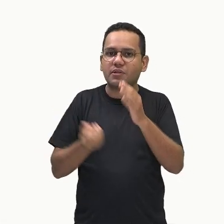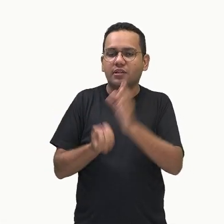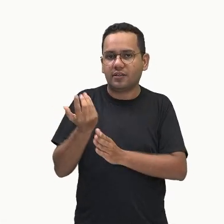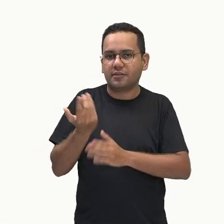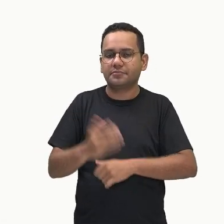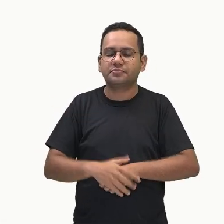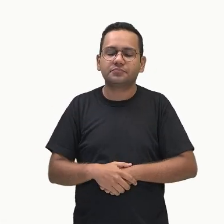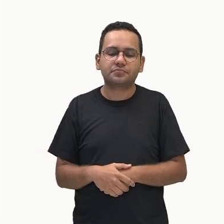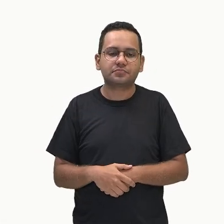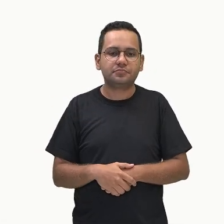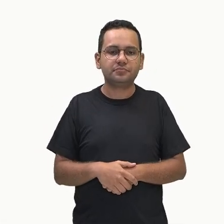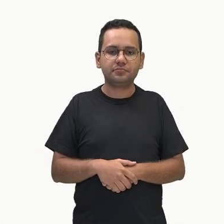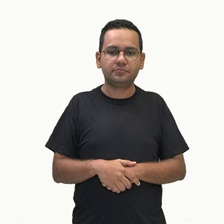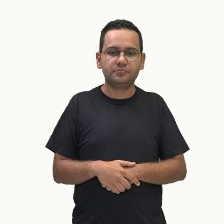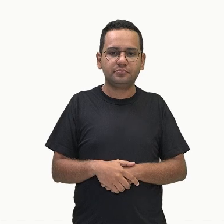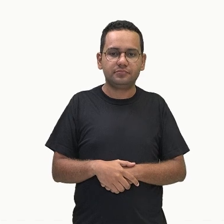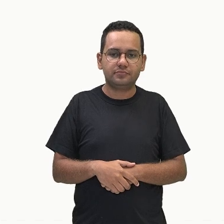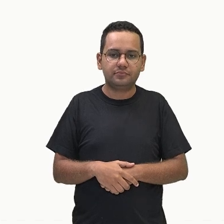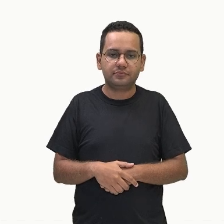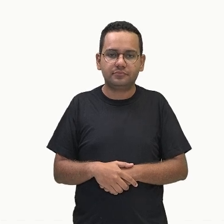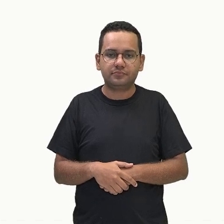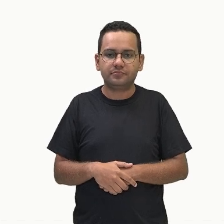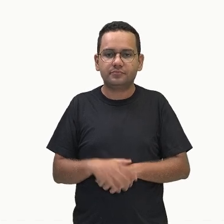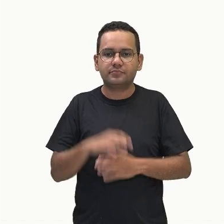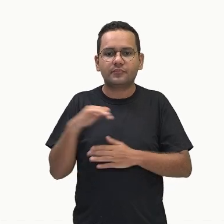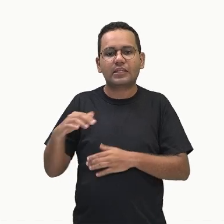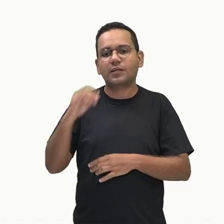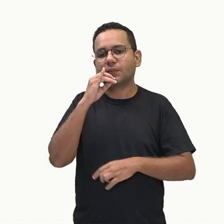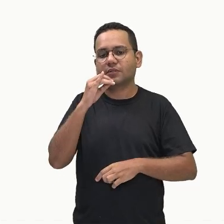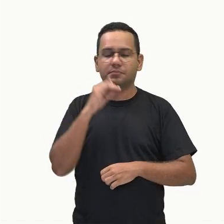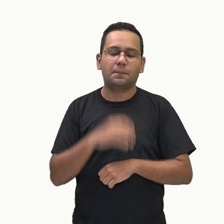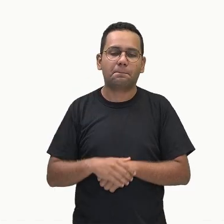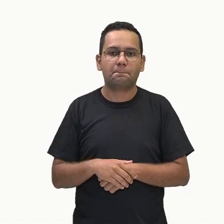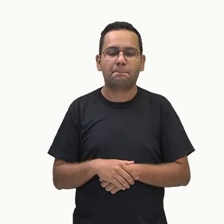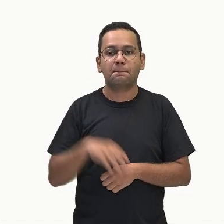Por exemplo, existe um composto chamado metano, que ele